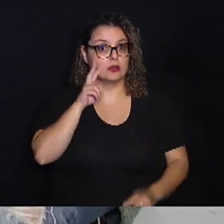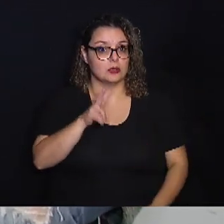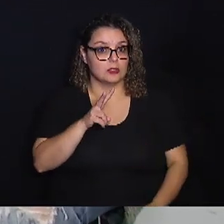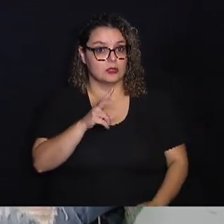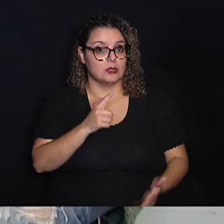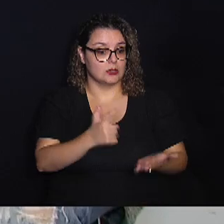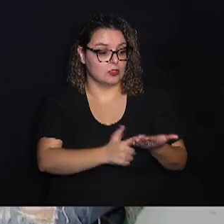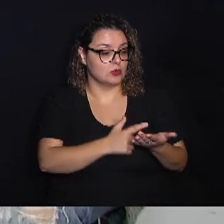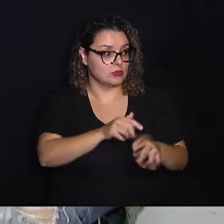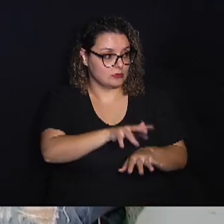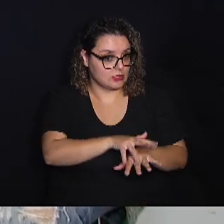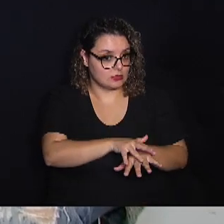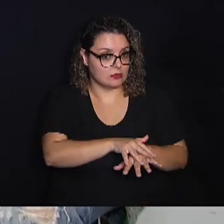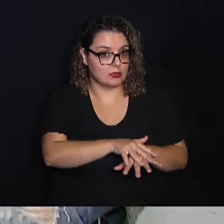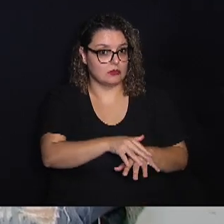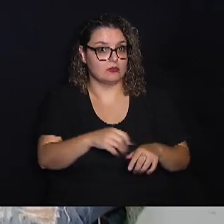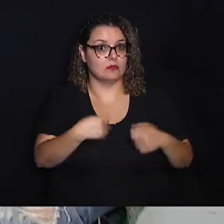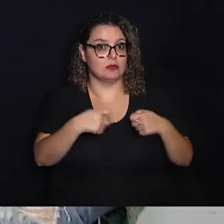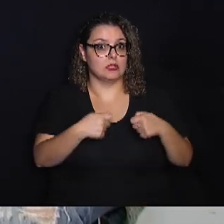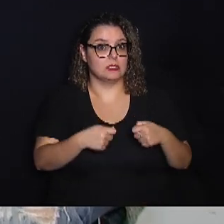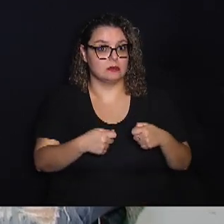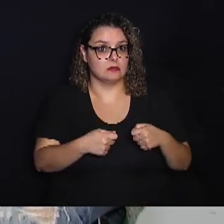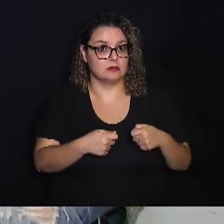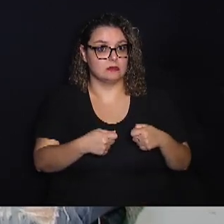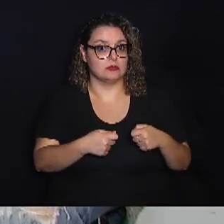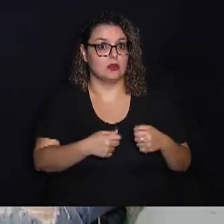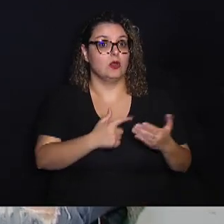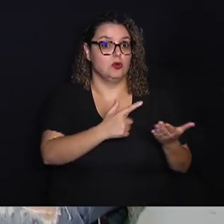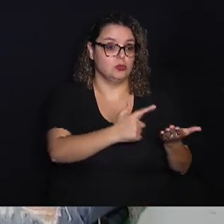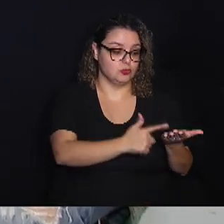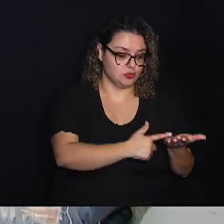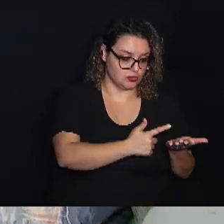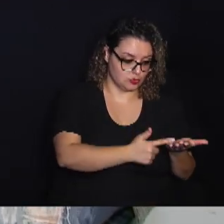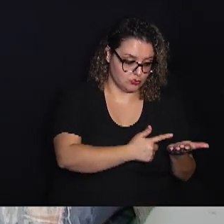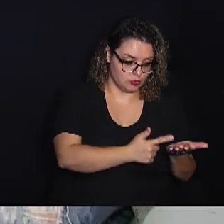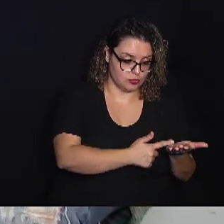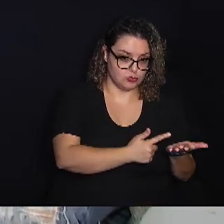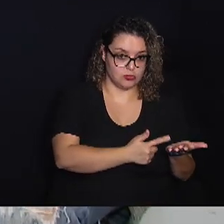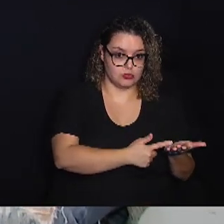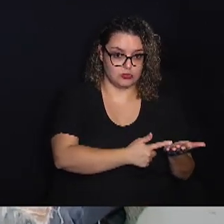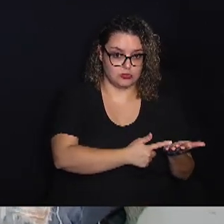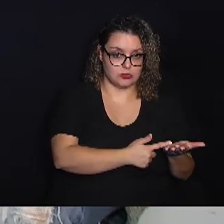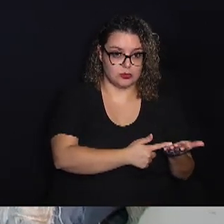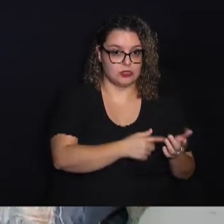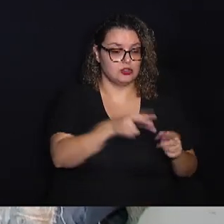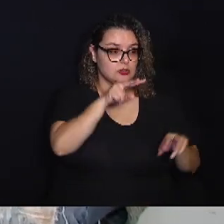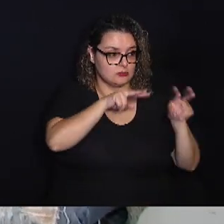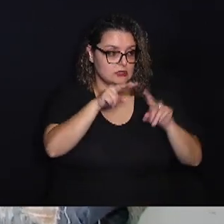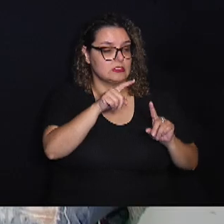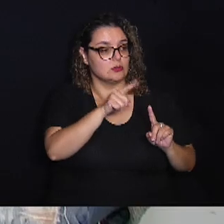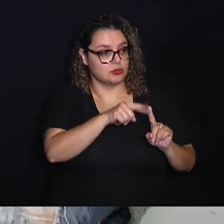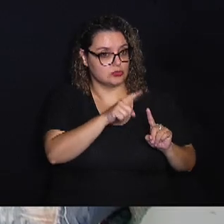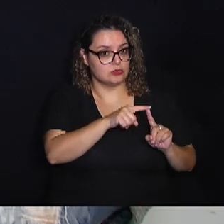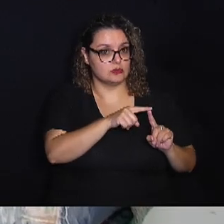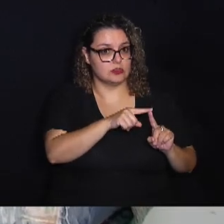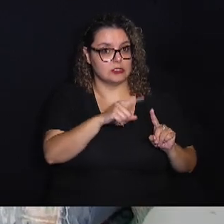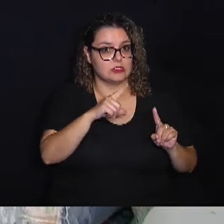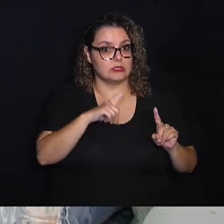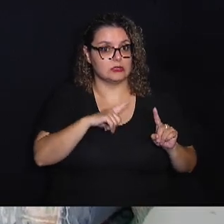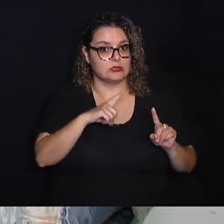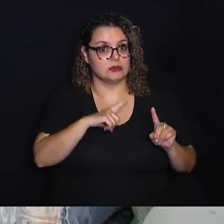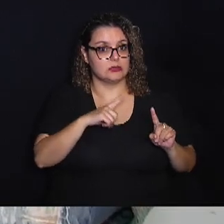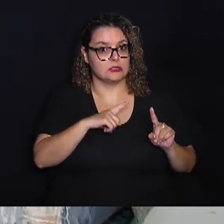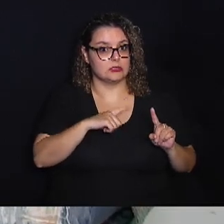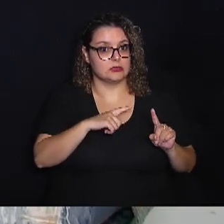livro em braille, às vezes precisa um livro de visão típica, ele gera, às